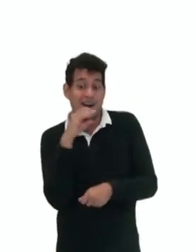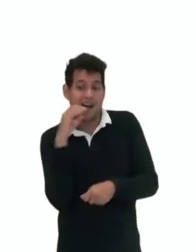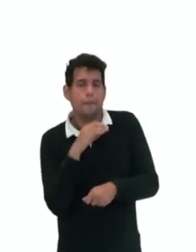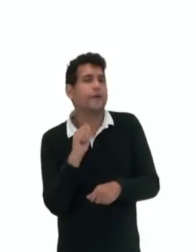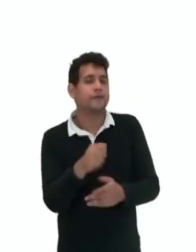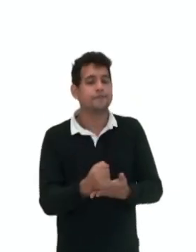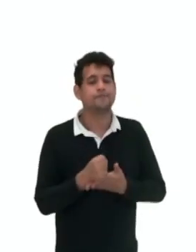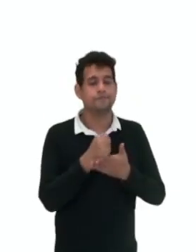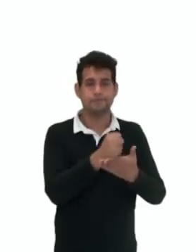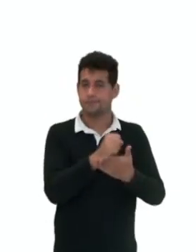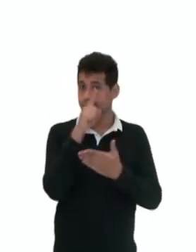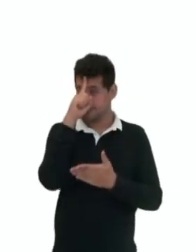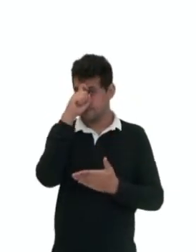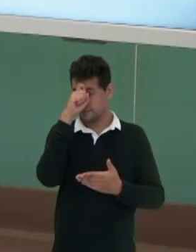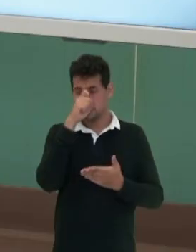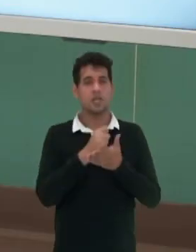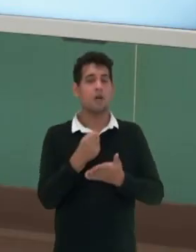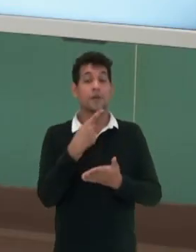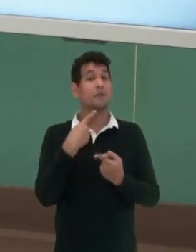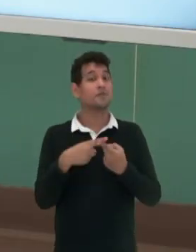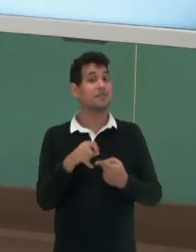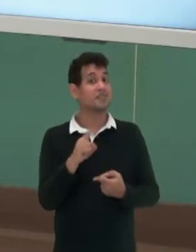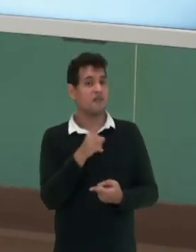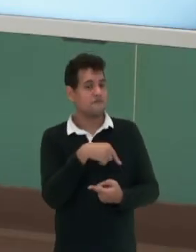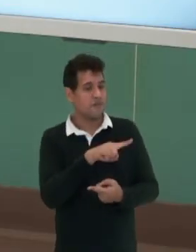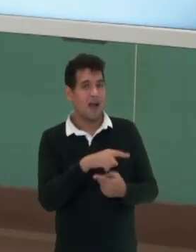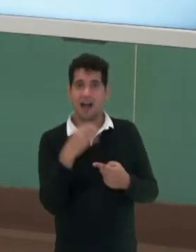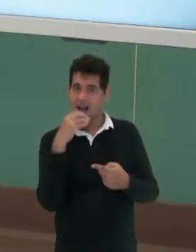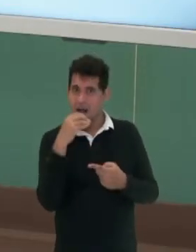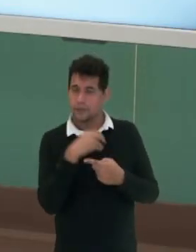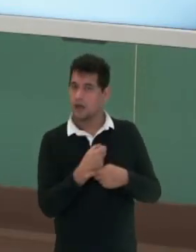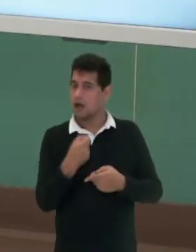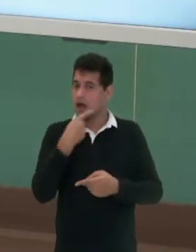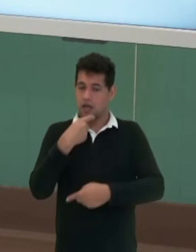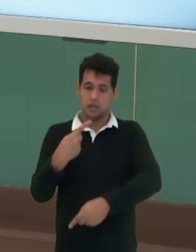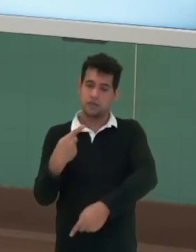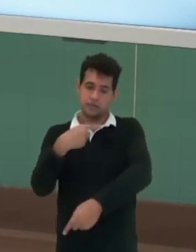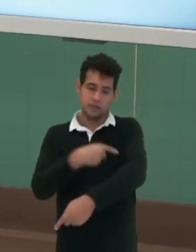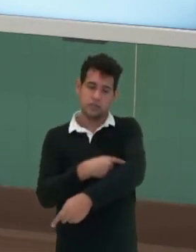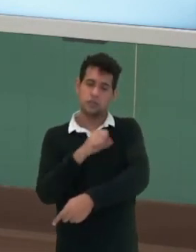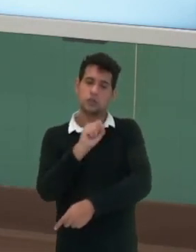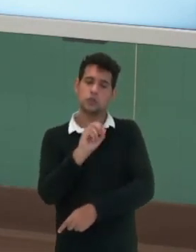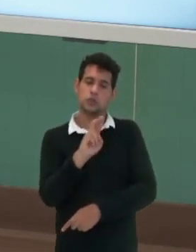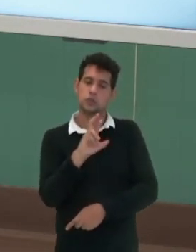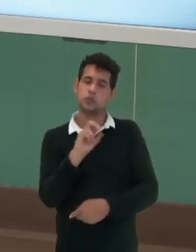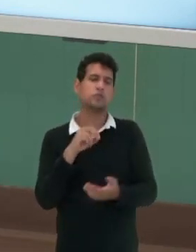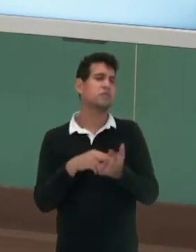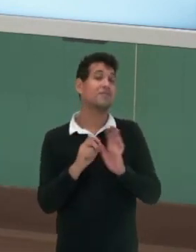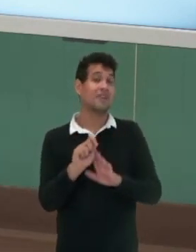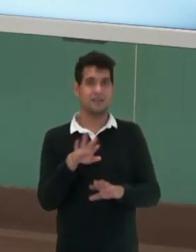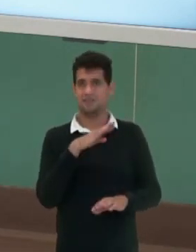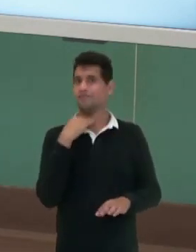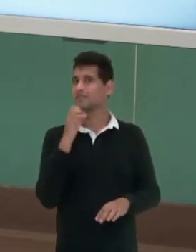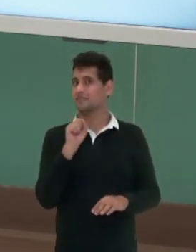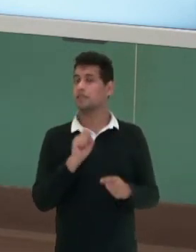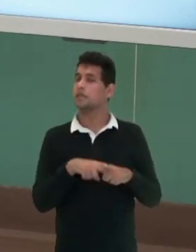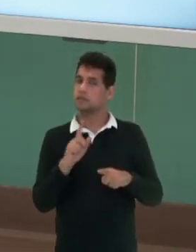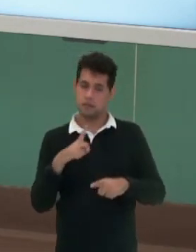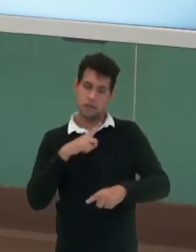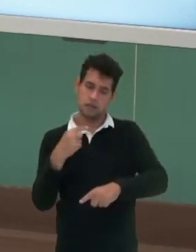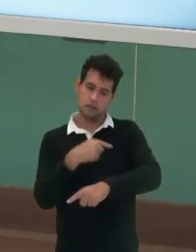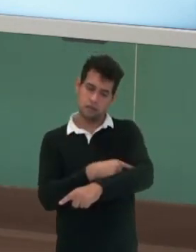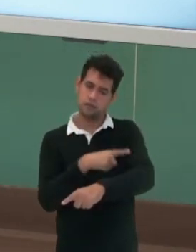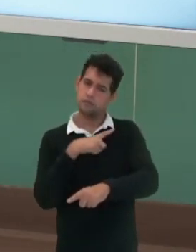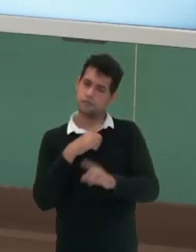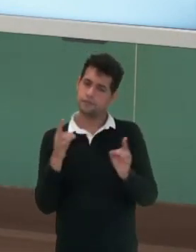rapidamente tratado, senão pode levar à morte. E o que você vai tomar? Qual é o remédio? É o soro, que já contém os